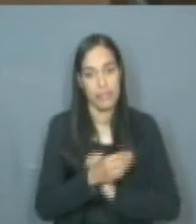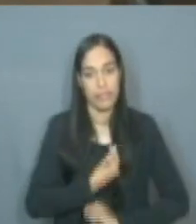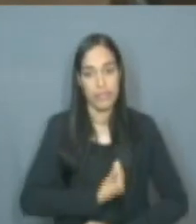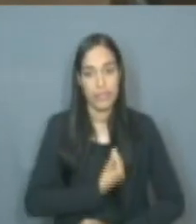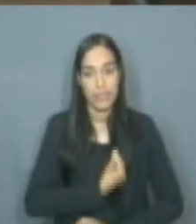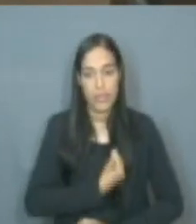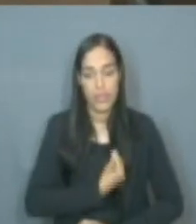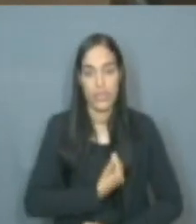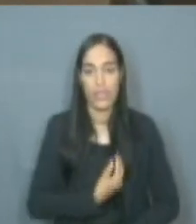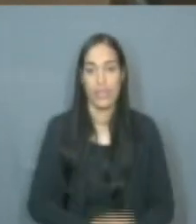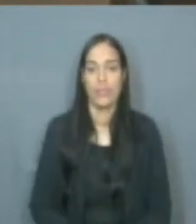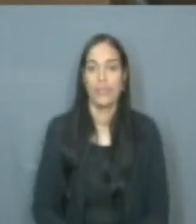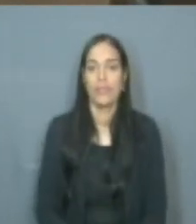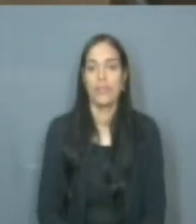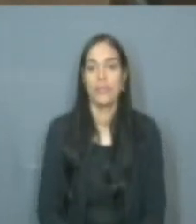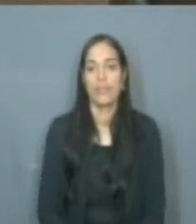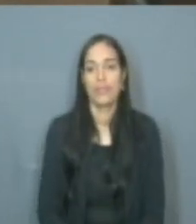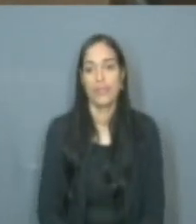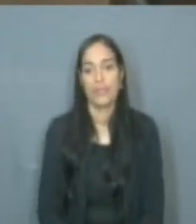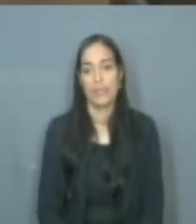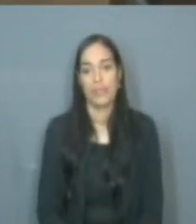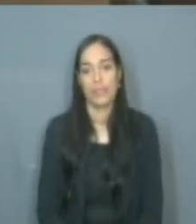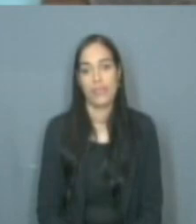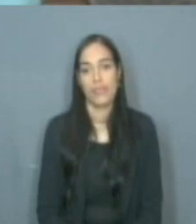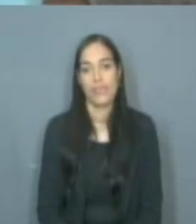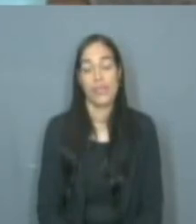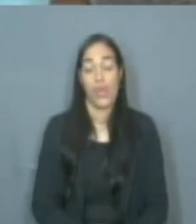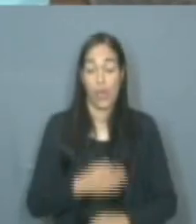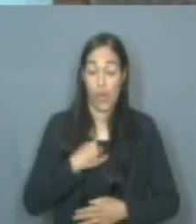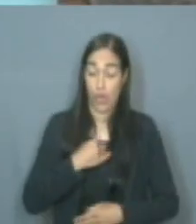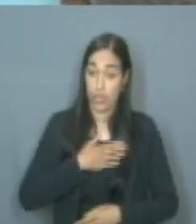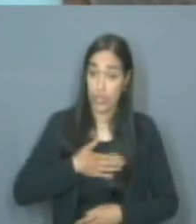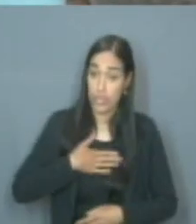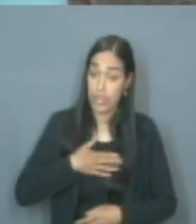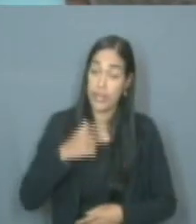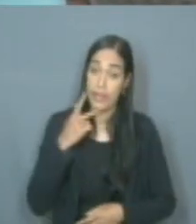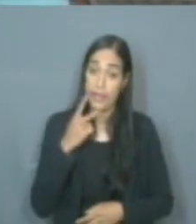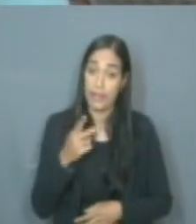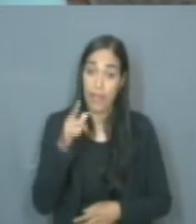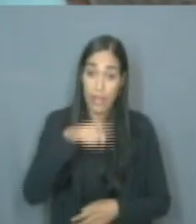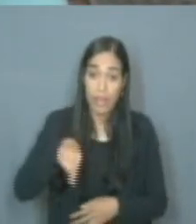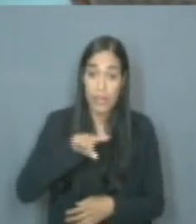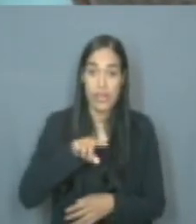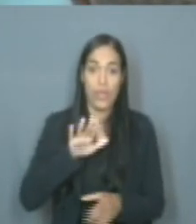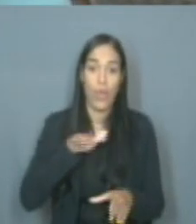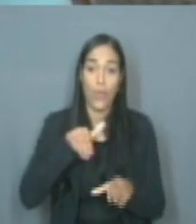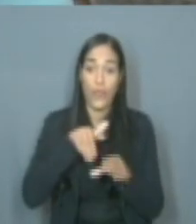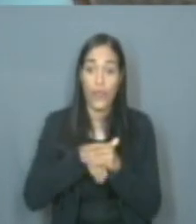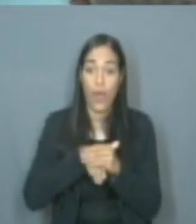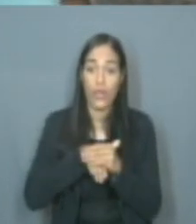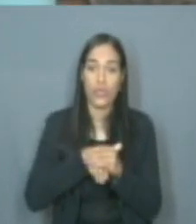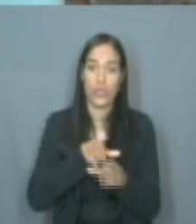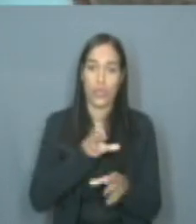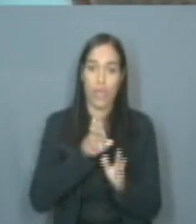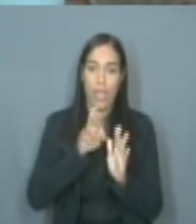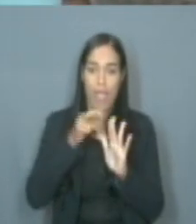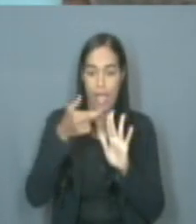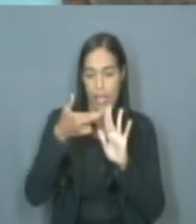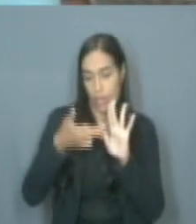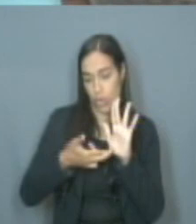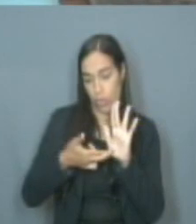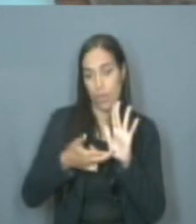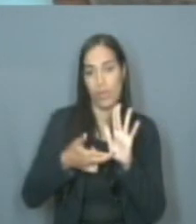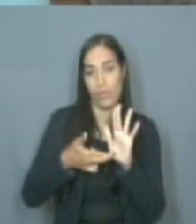isso que eu tinha a dizer, vereadora. Obrigado. E eu gostaria de dizer que, inclusive, o voto do relator, incorpora o voto à